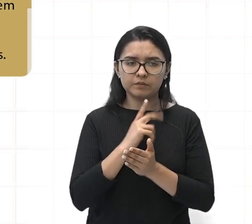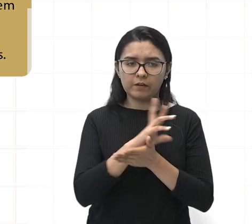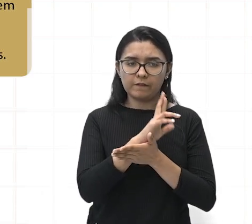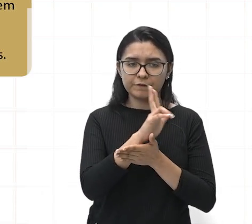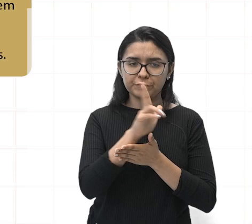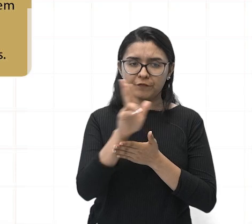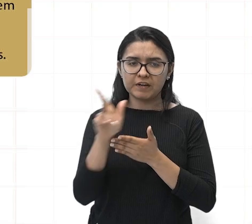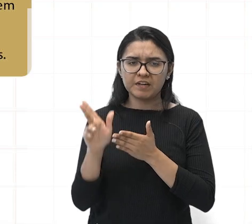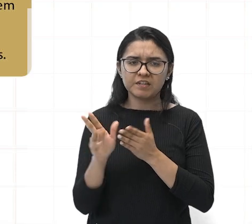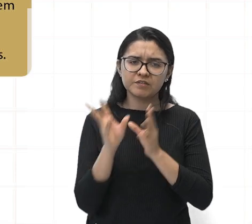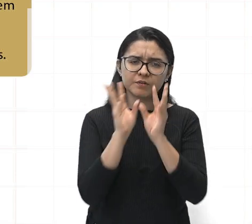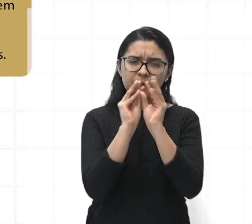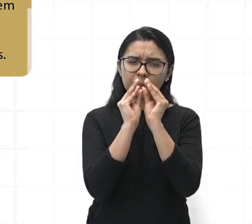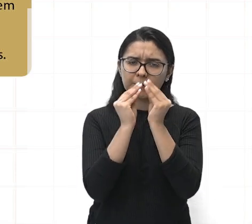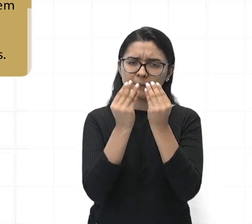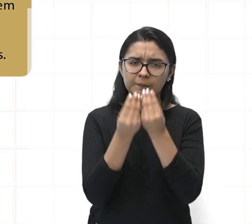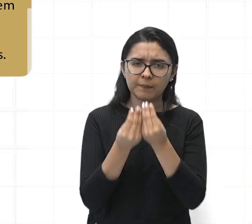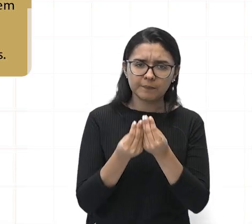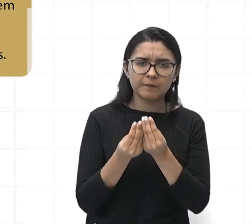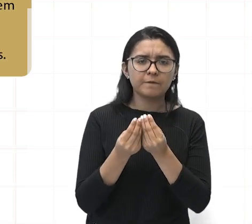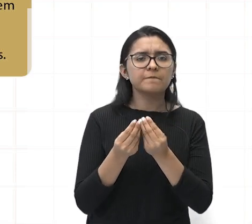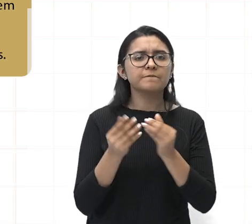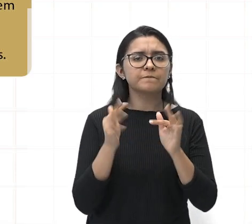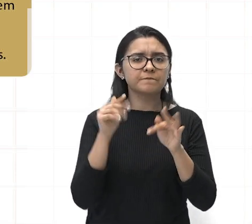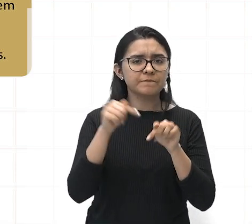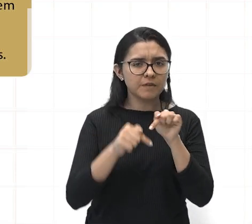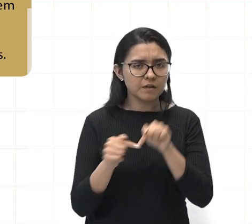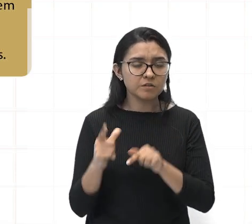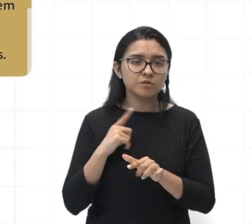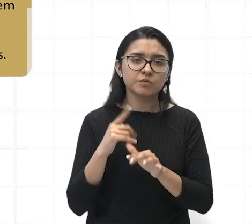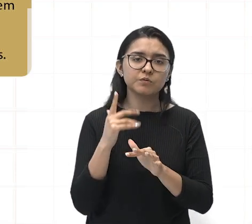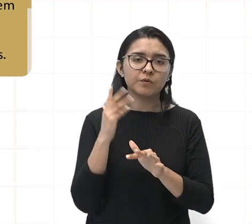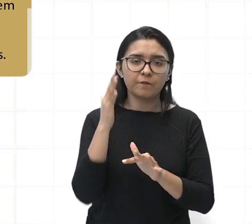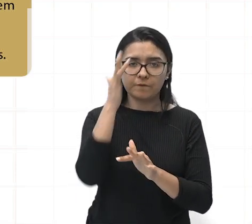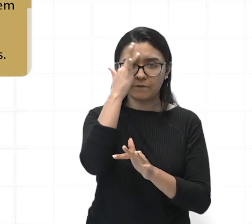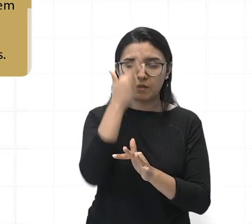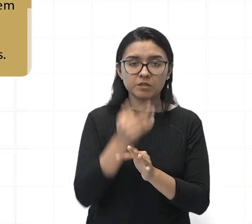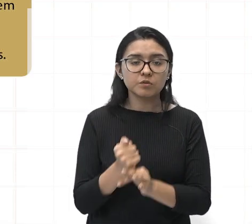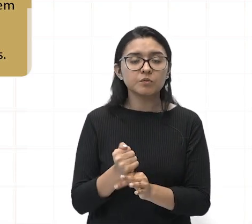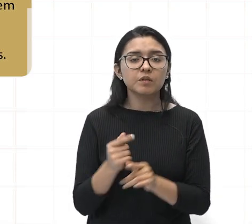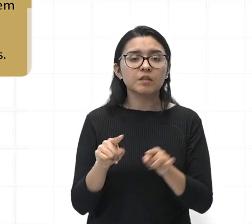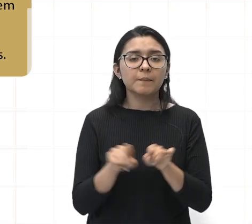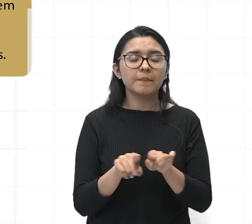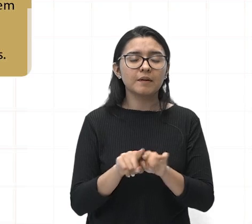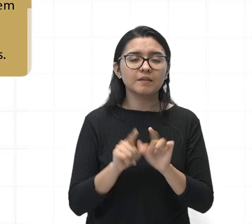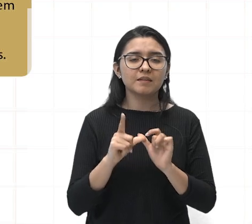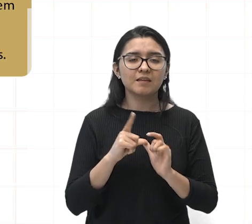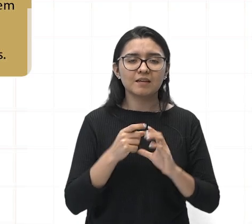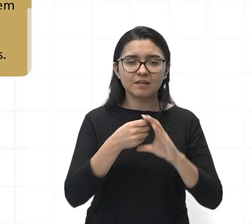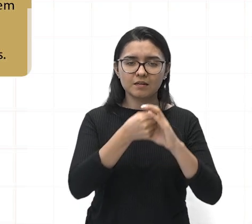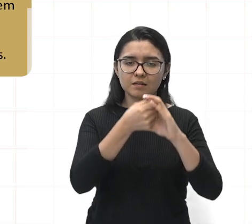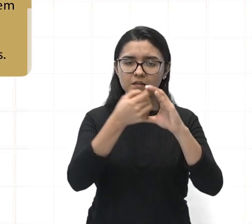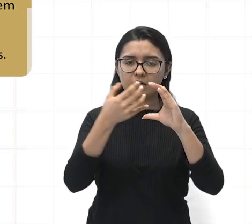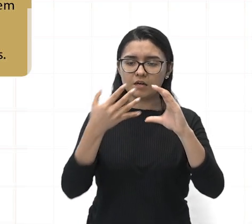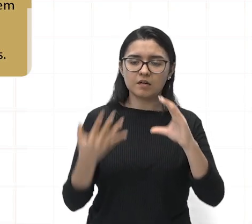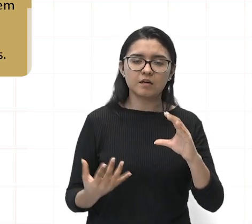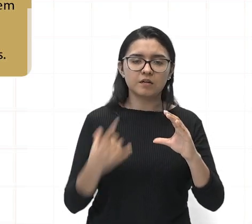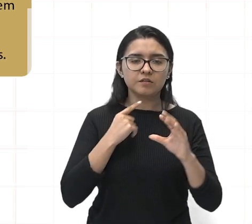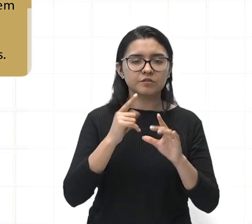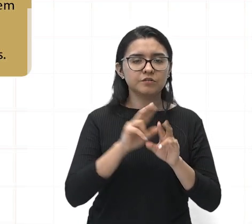diferentes propriedades físico-químicas, ou seja, eles têm características diferentes em